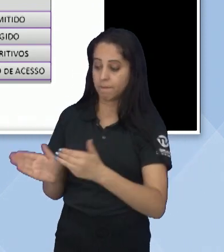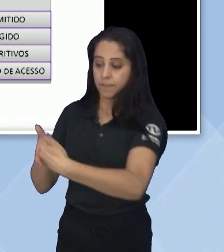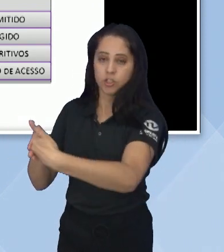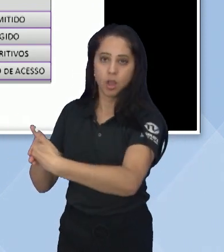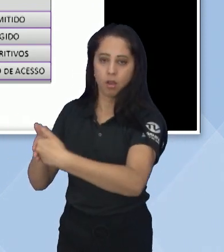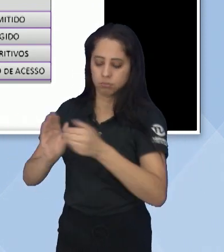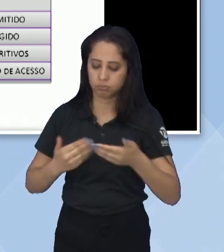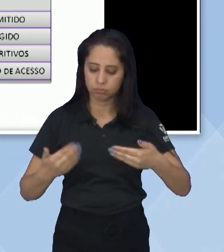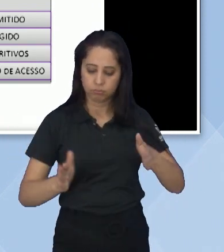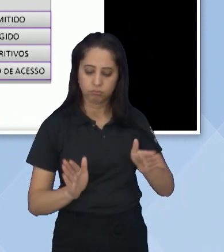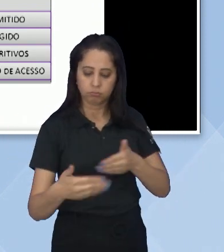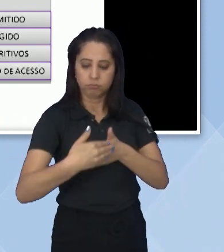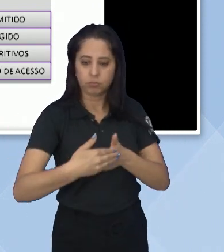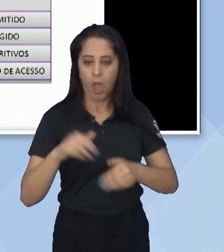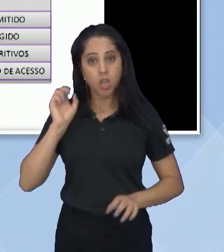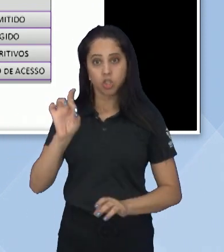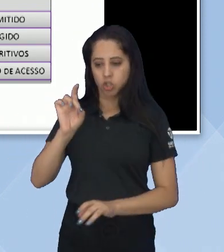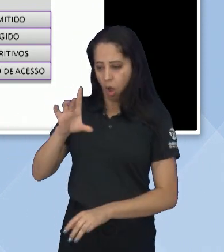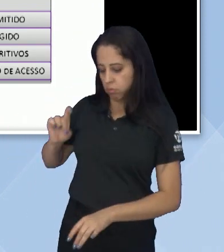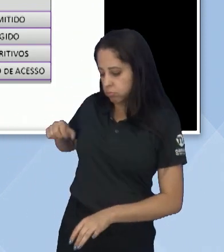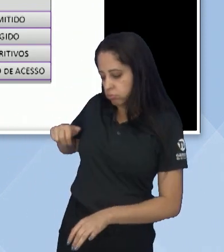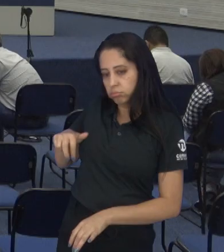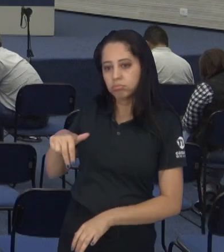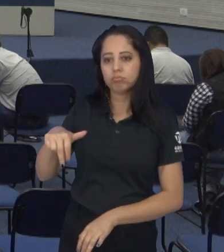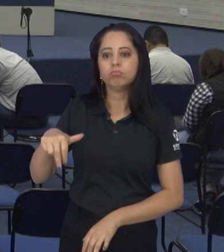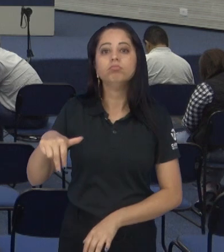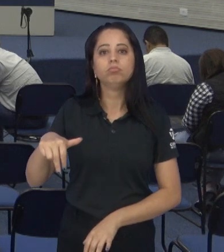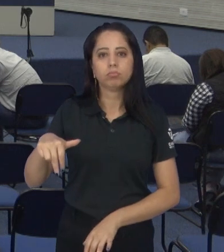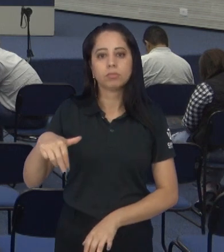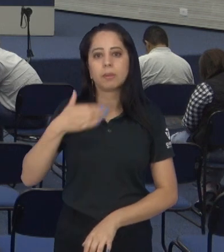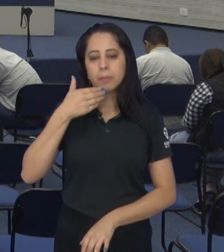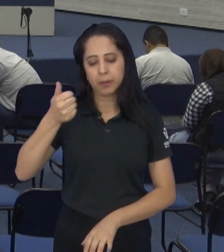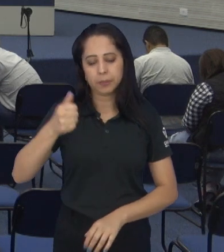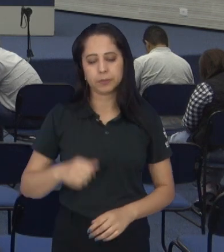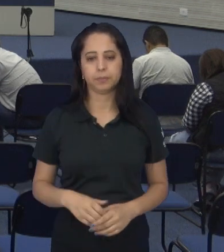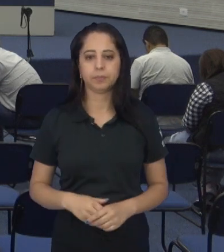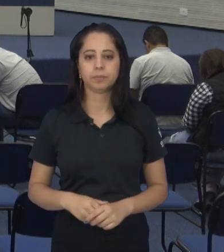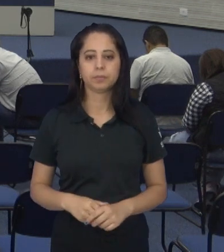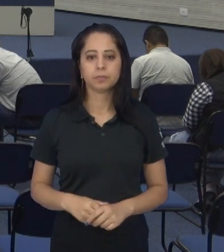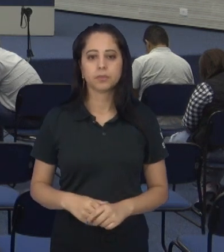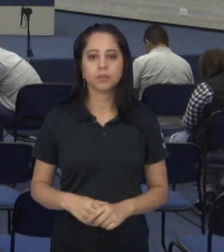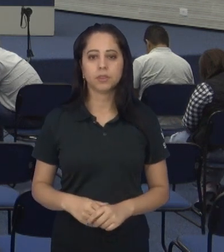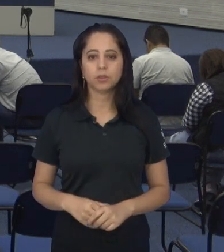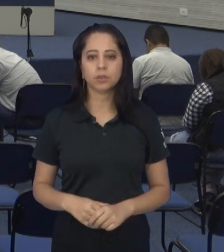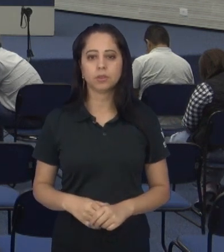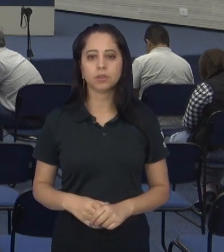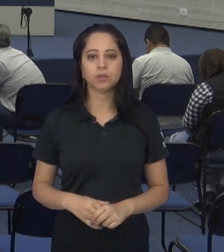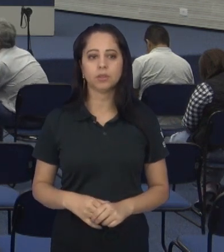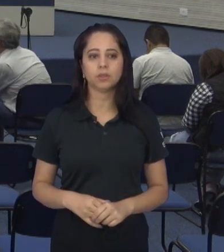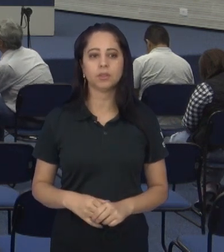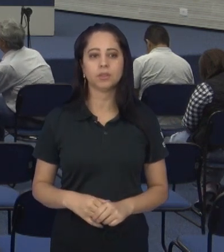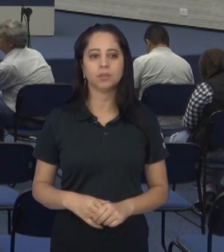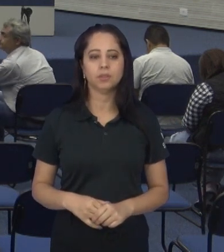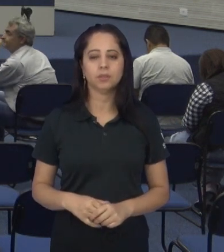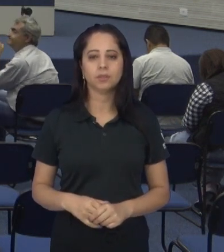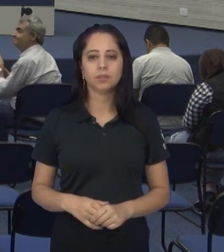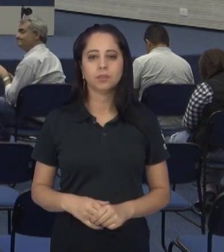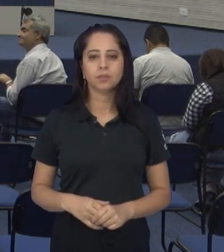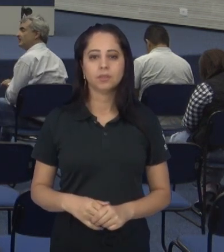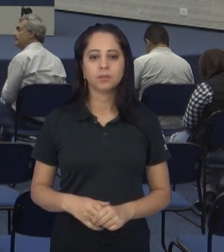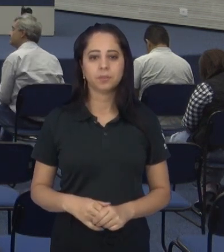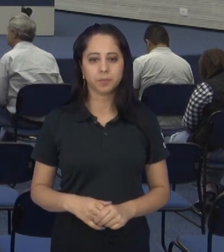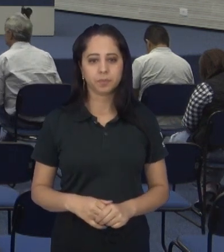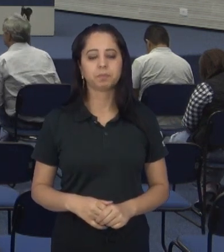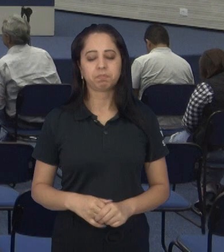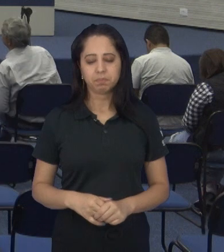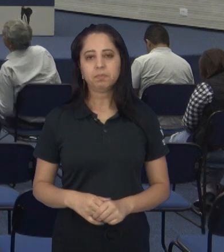pede mas mesmo assim a gente ela vai ser de novo uma experiência vamos lá outras